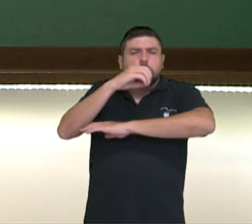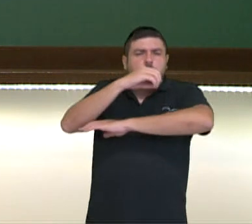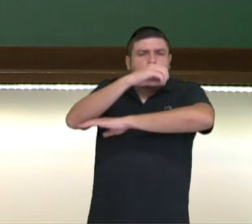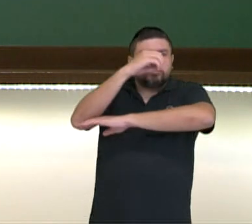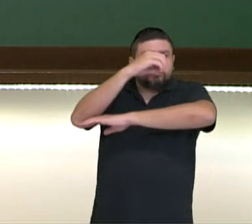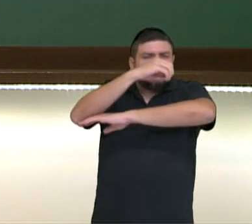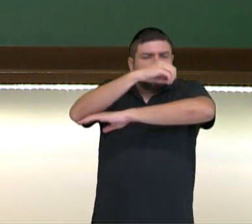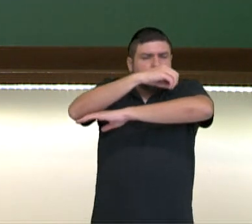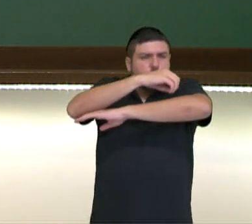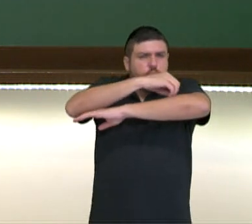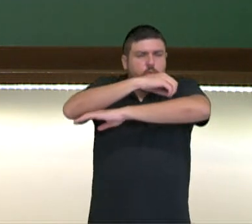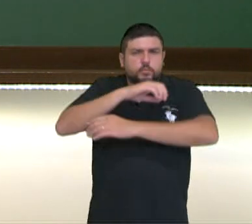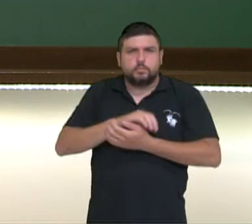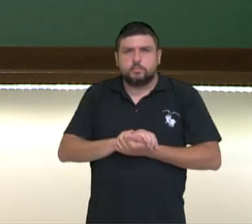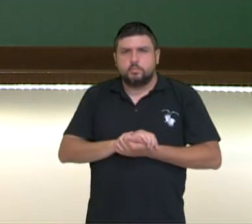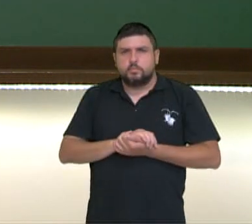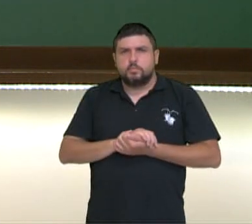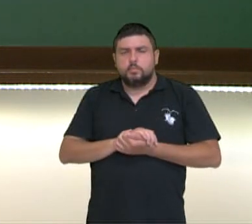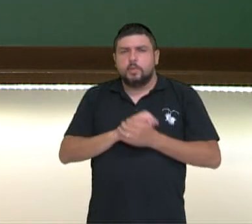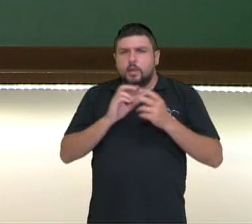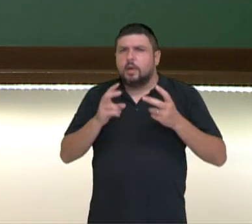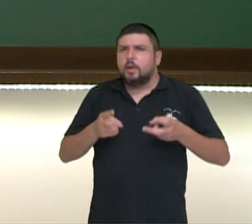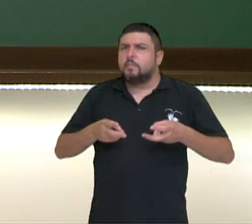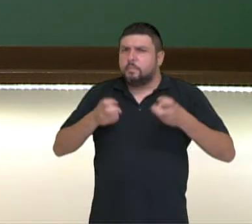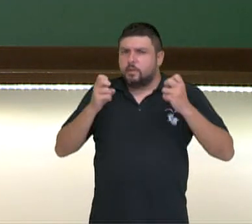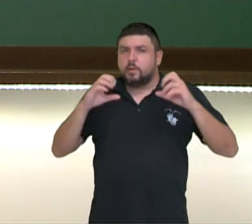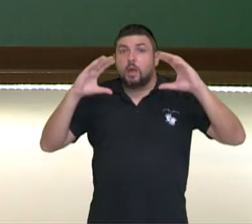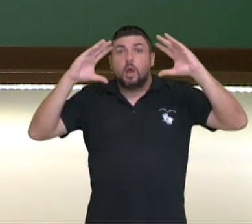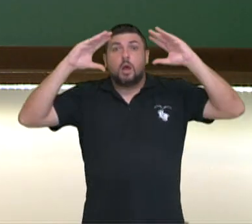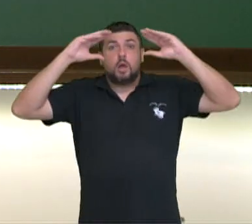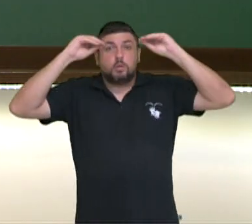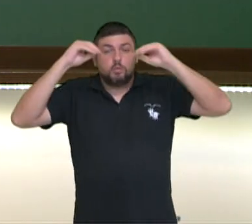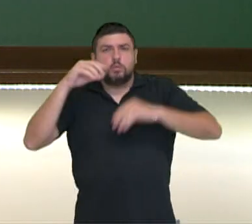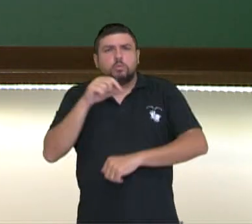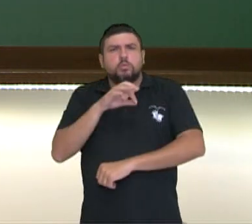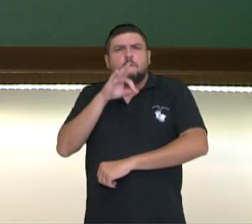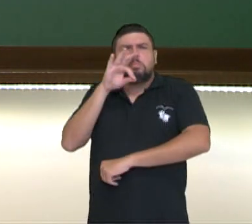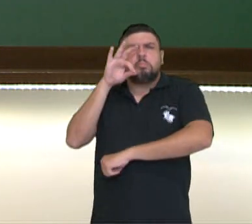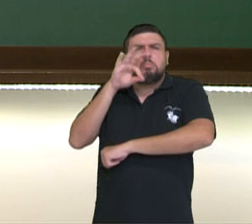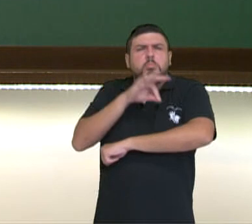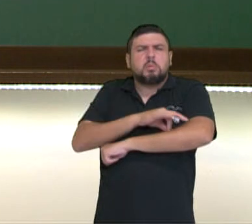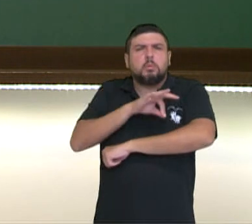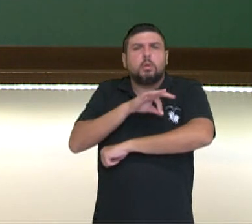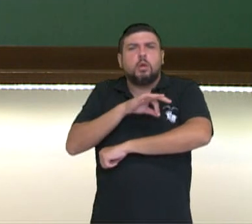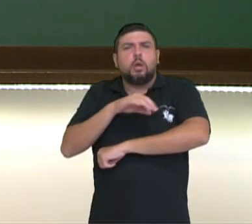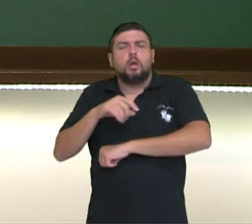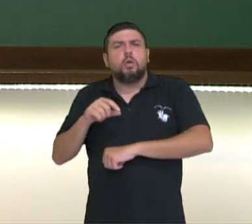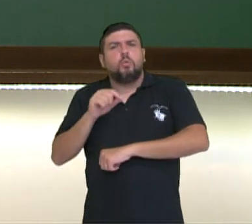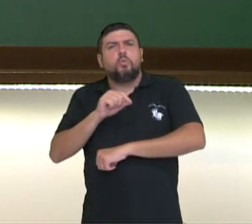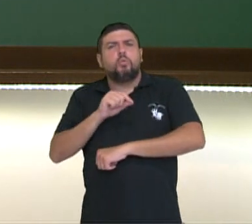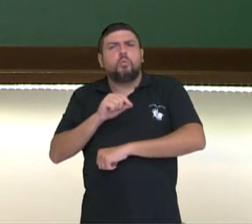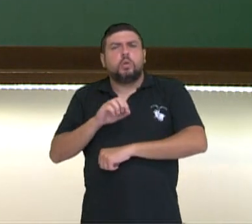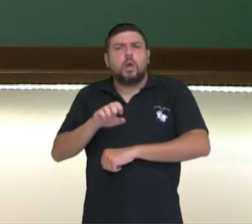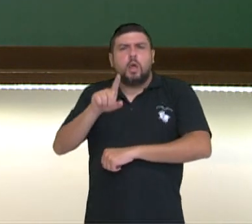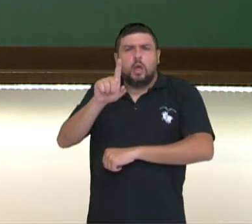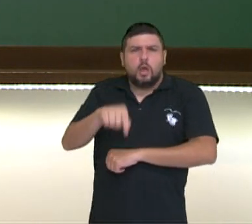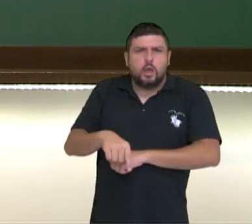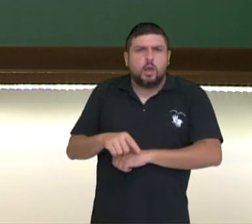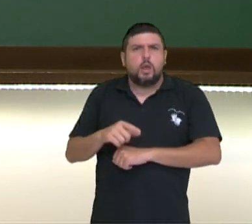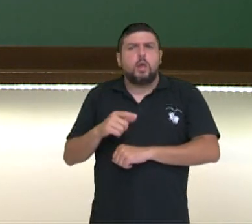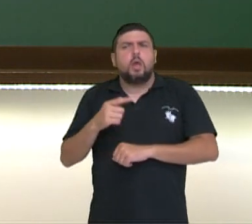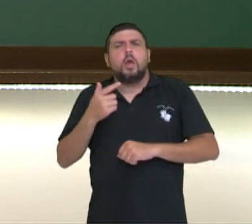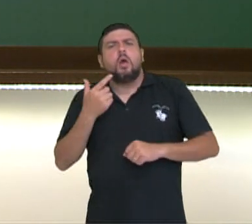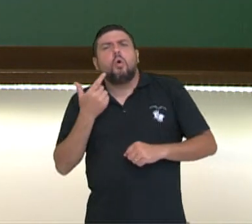essas picadas de período noturno, desses pernilongos, que a gente costumeiramente chama, geralmente estão associadas ao Culex, que é uma